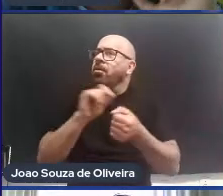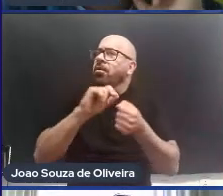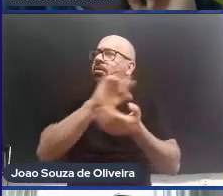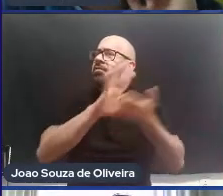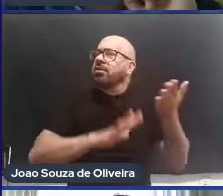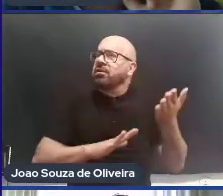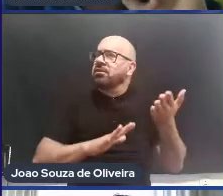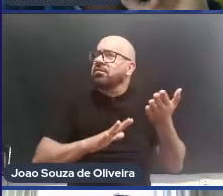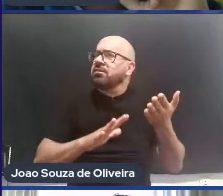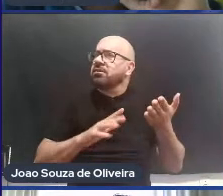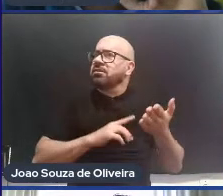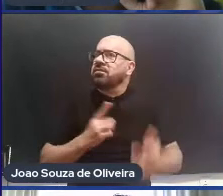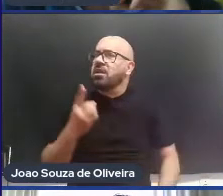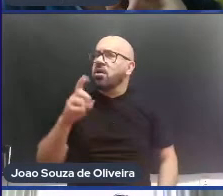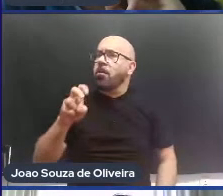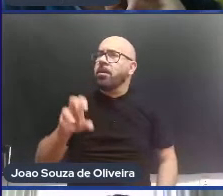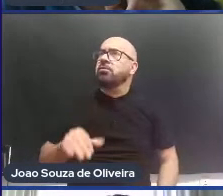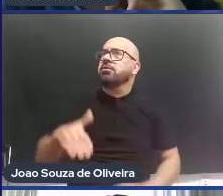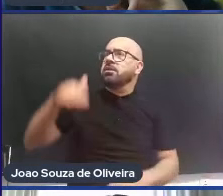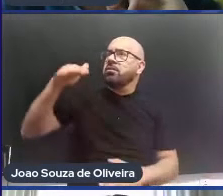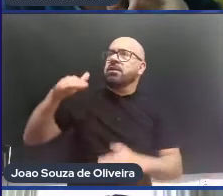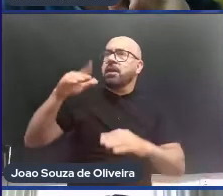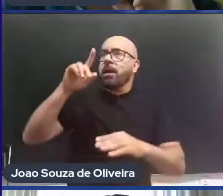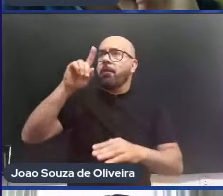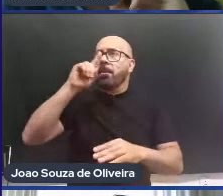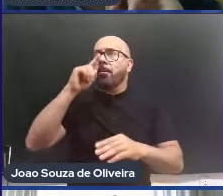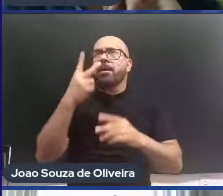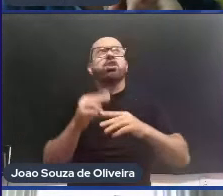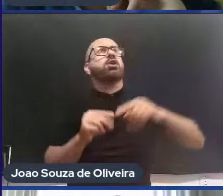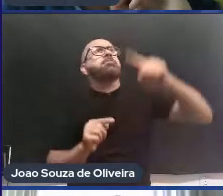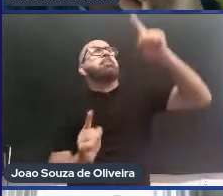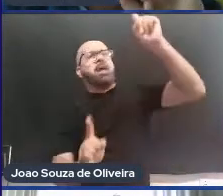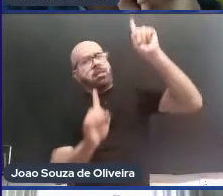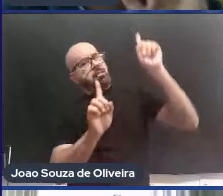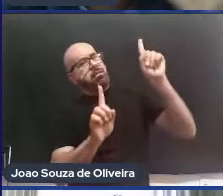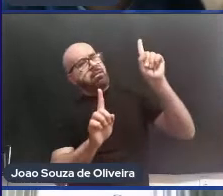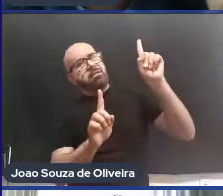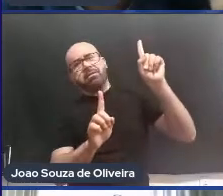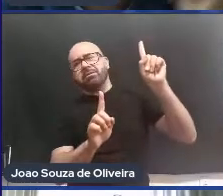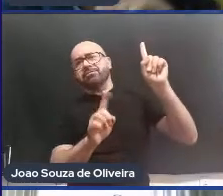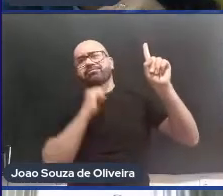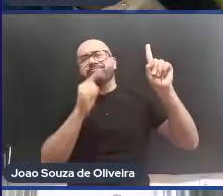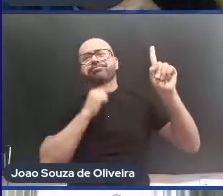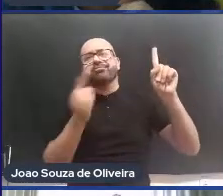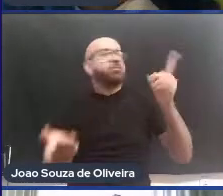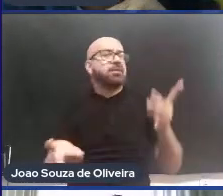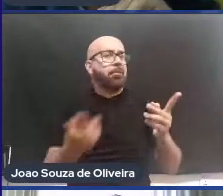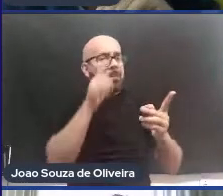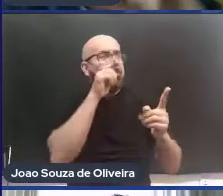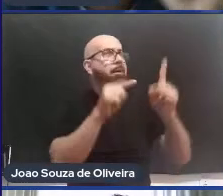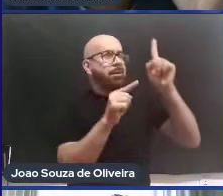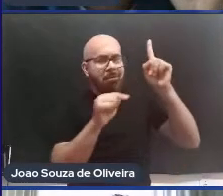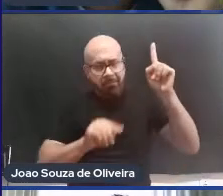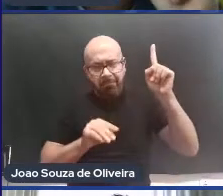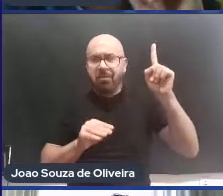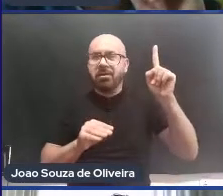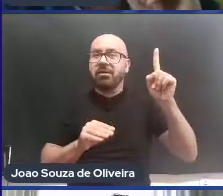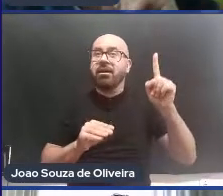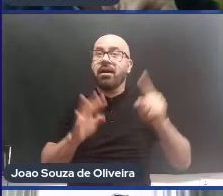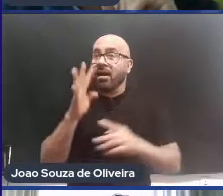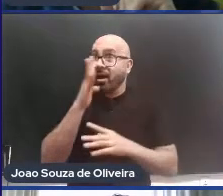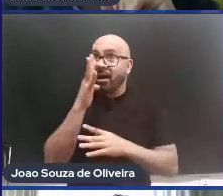eu tenho 1,50 minha mãe tem quase dois não vai dar então é uma percepção fantástica